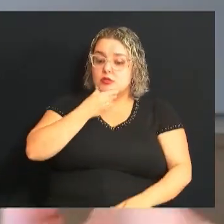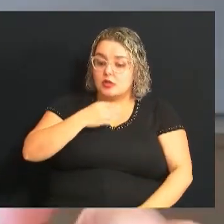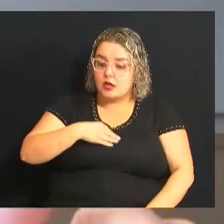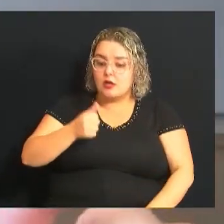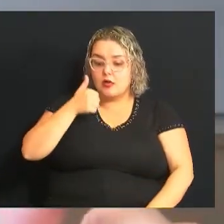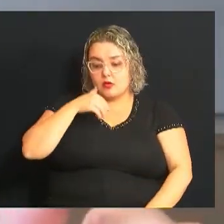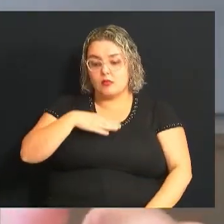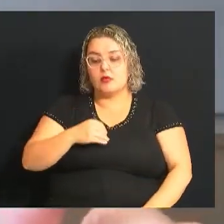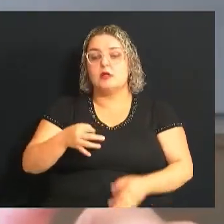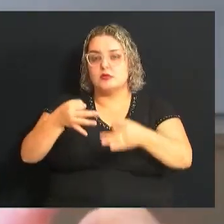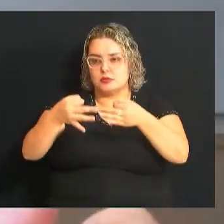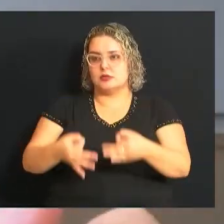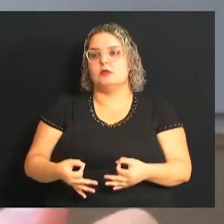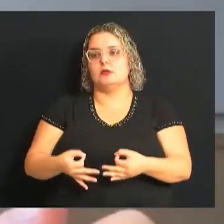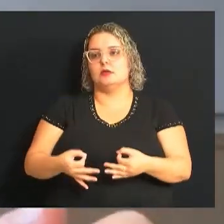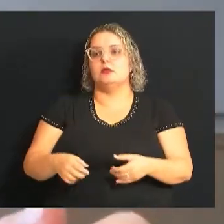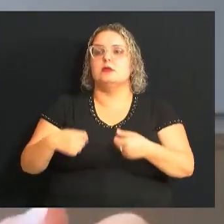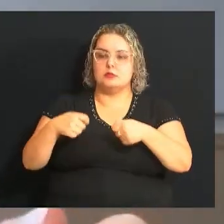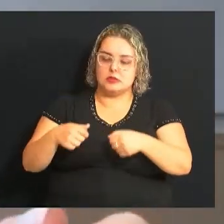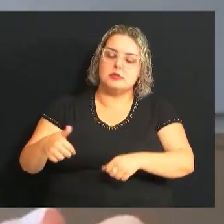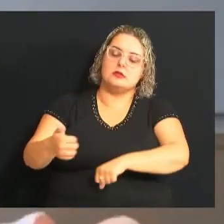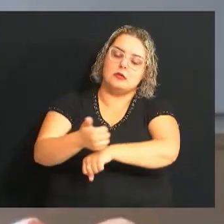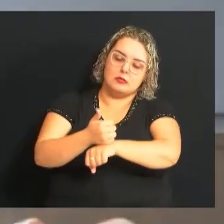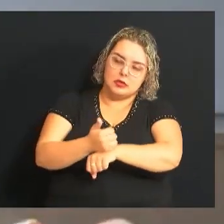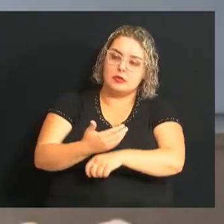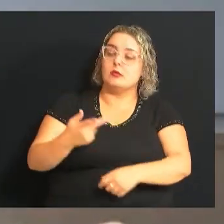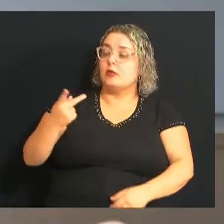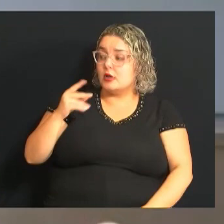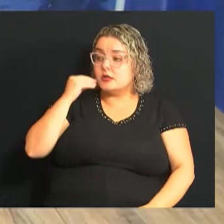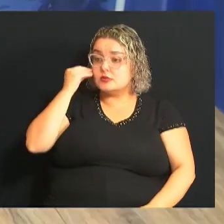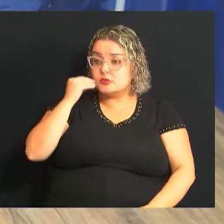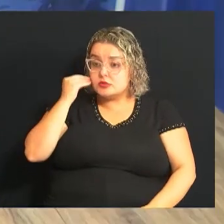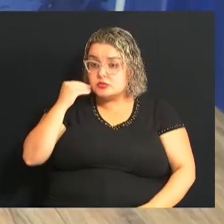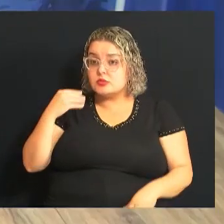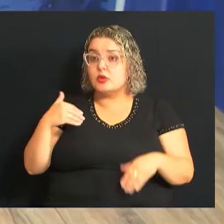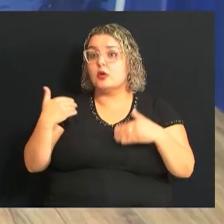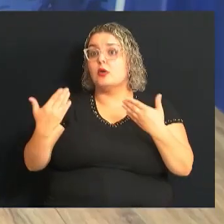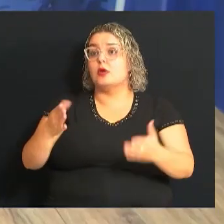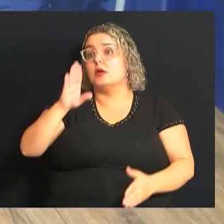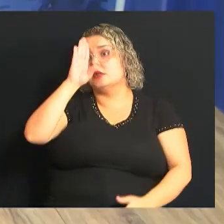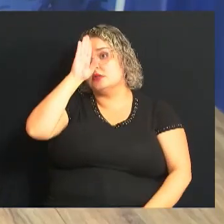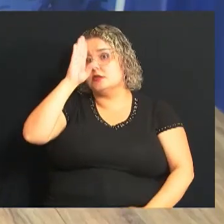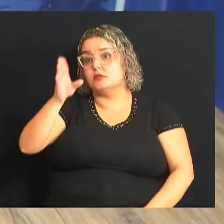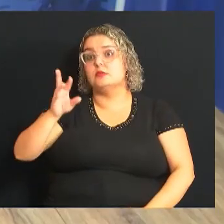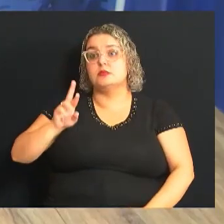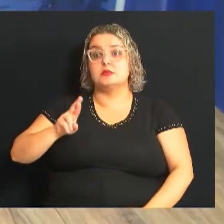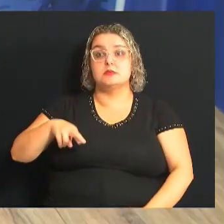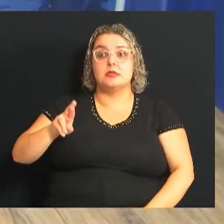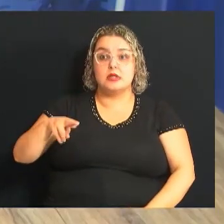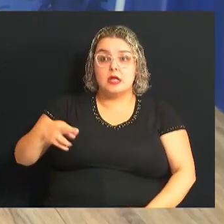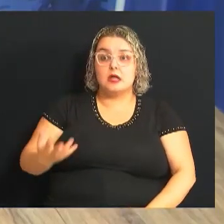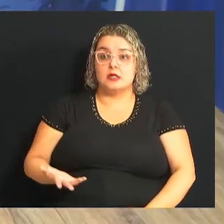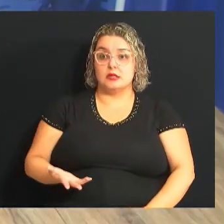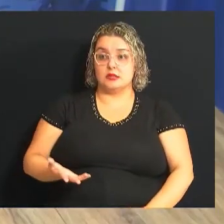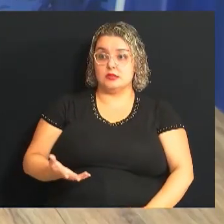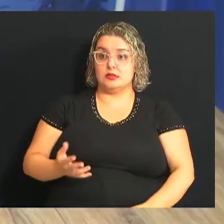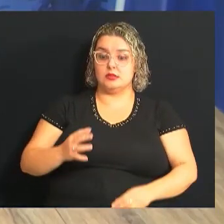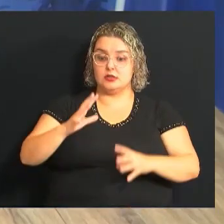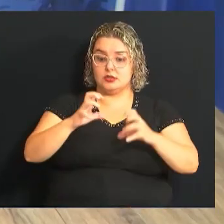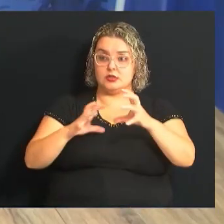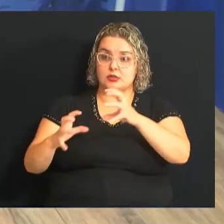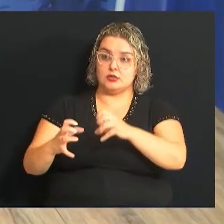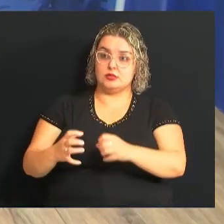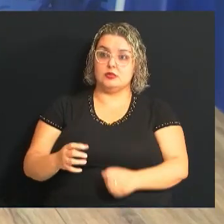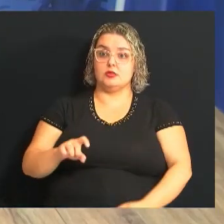Isso a gente deve a eles. Com a sua experiência, quais são os principais motivos de briga entre